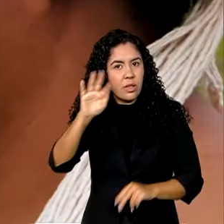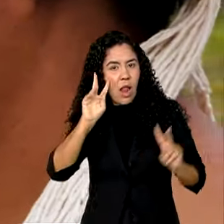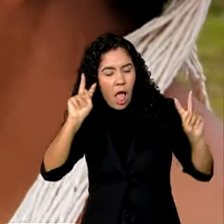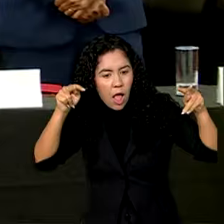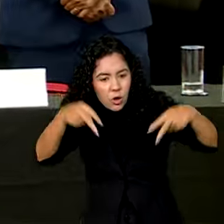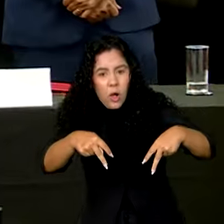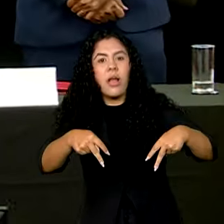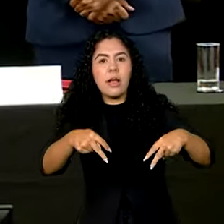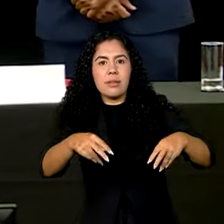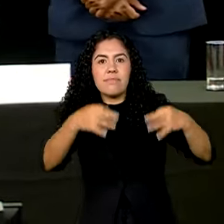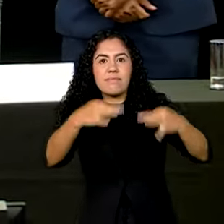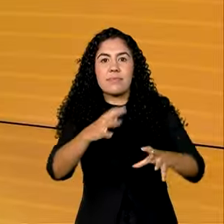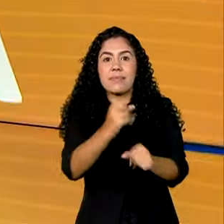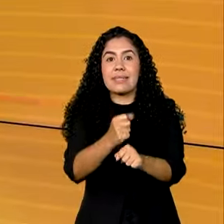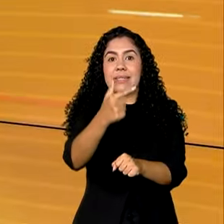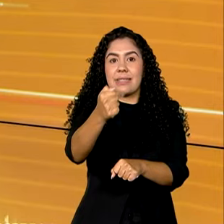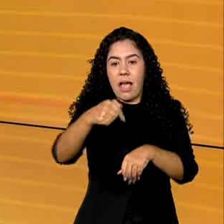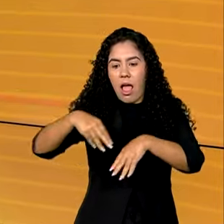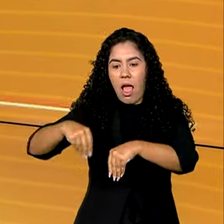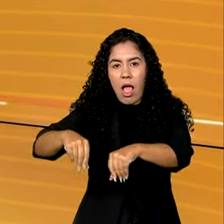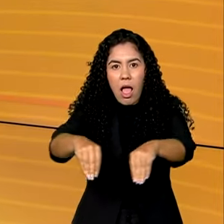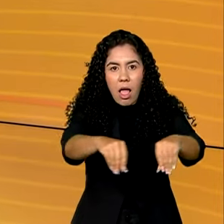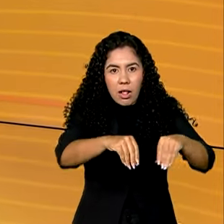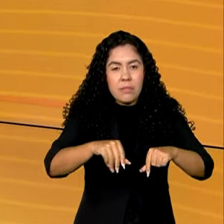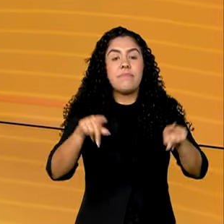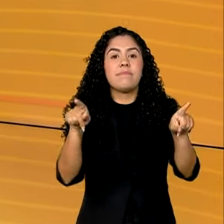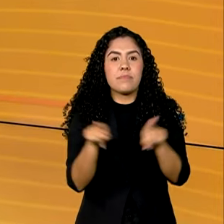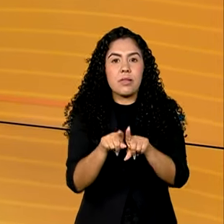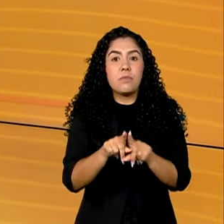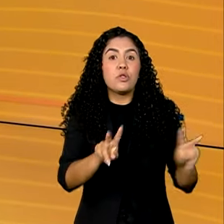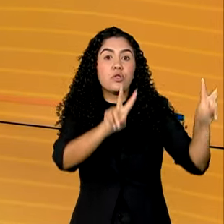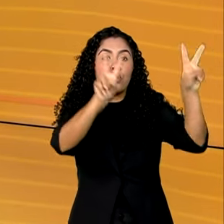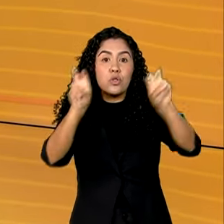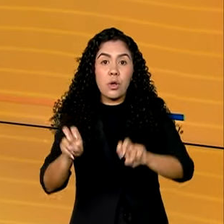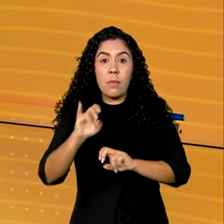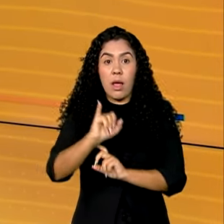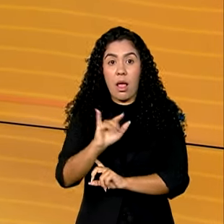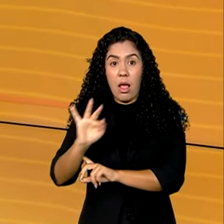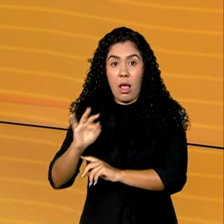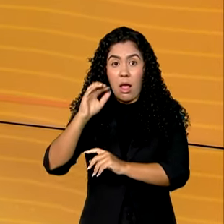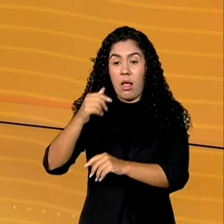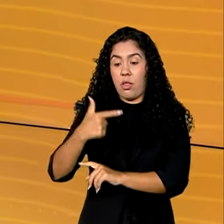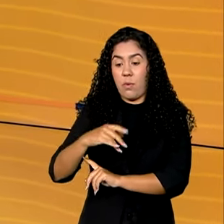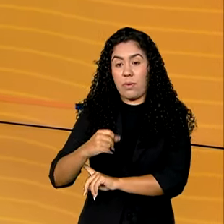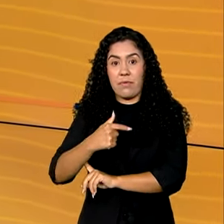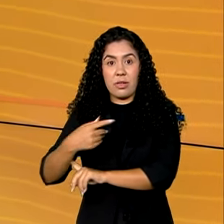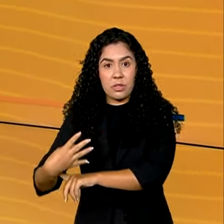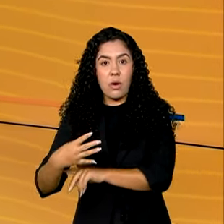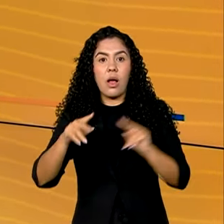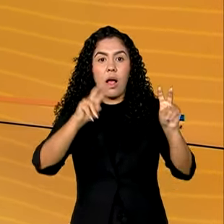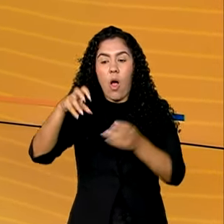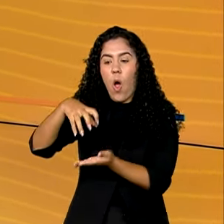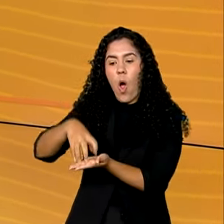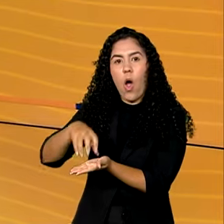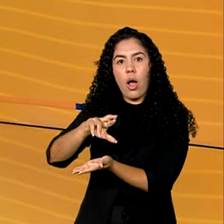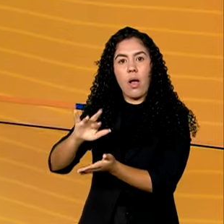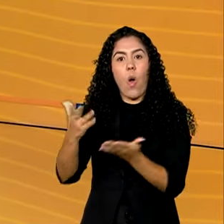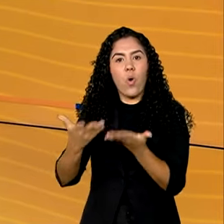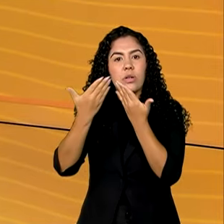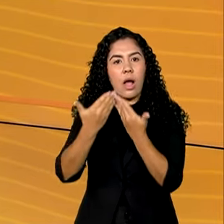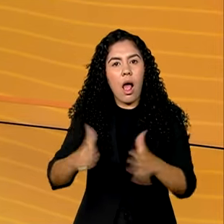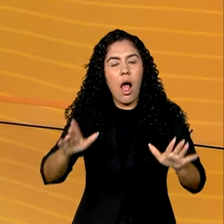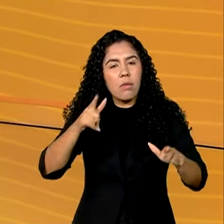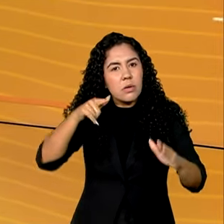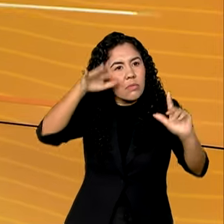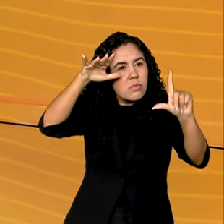direito sobre sete territórios veja também Imposto de Renda 2024 Receita Federal abre hoje a consulta